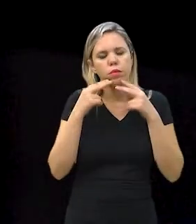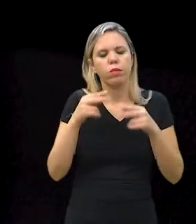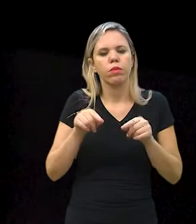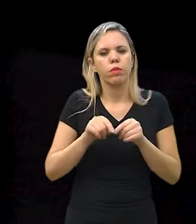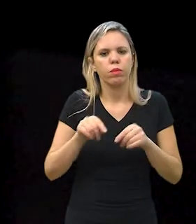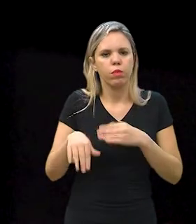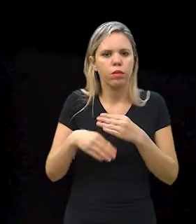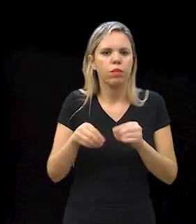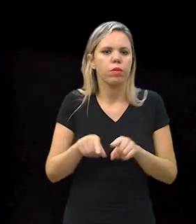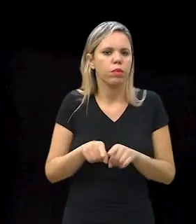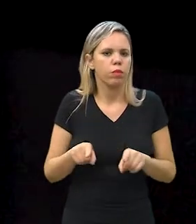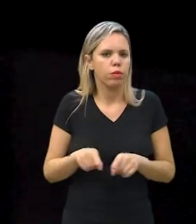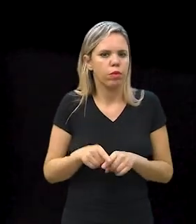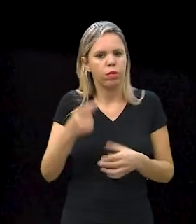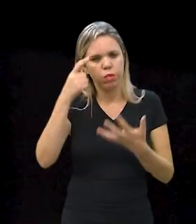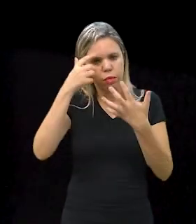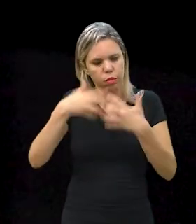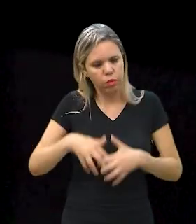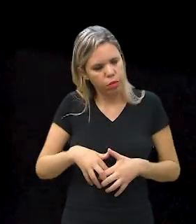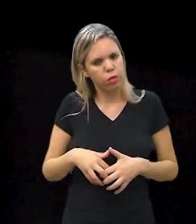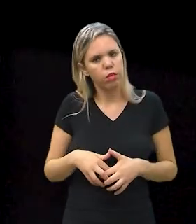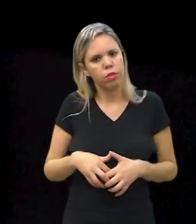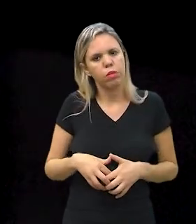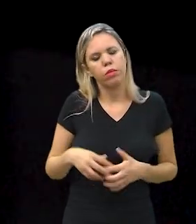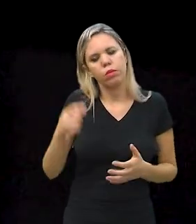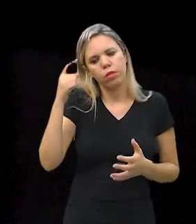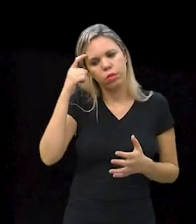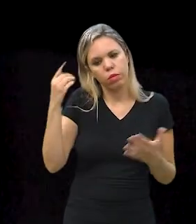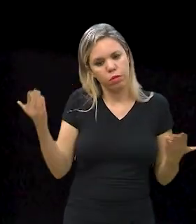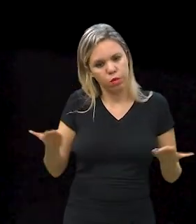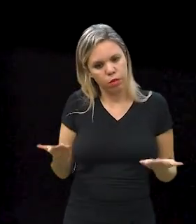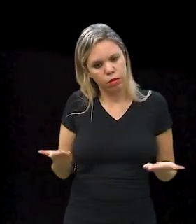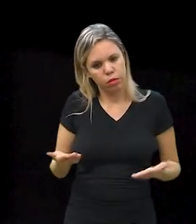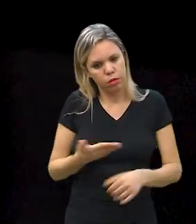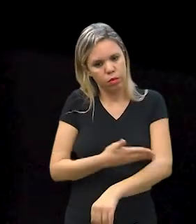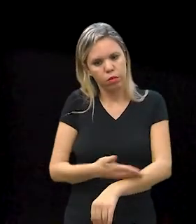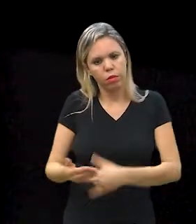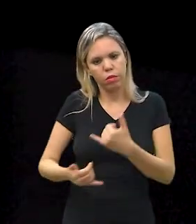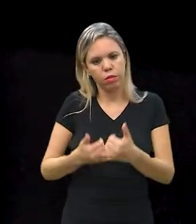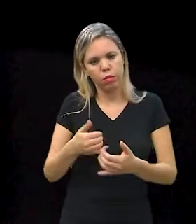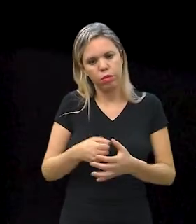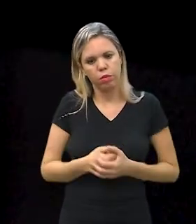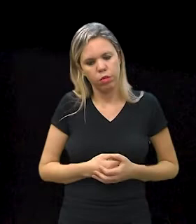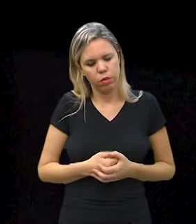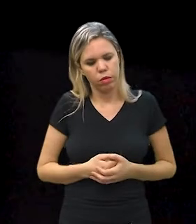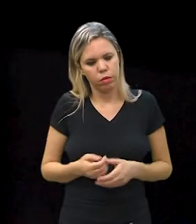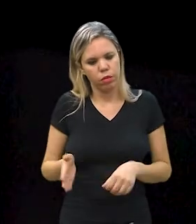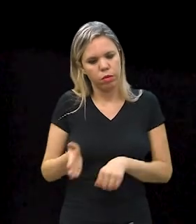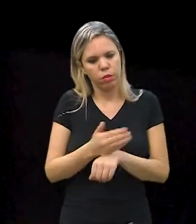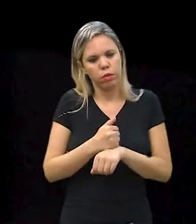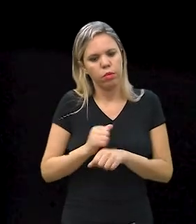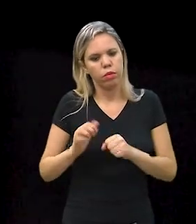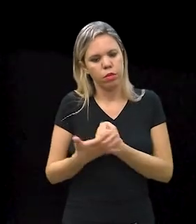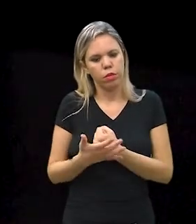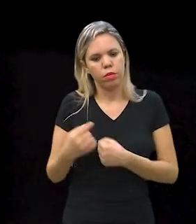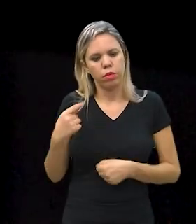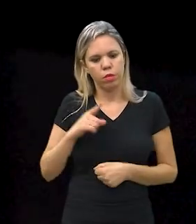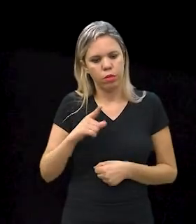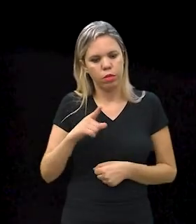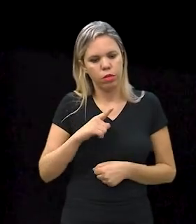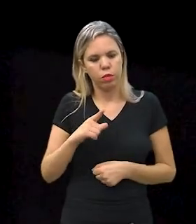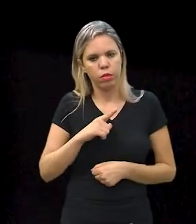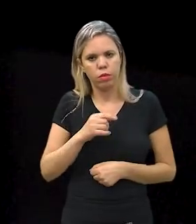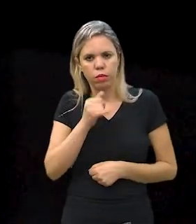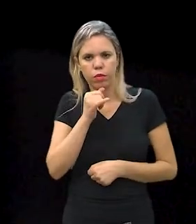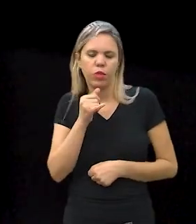inovar, a buscar inovação e a pensar com a cabeça de hoje. Eu costumo brincar o seguinte: antes da pandemia a gente